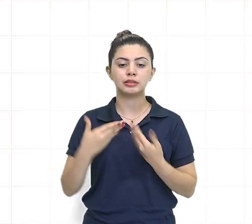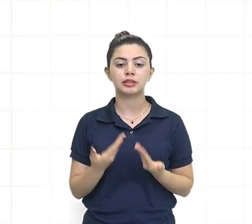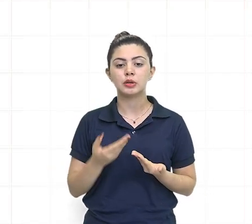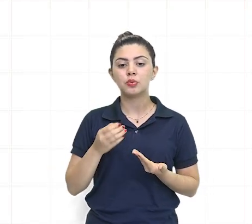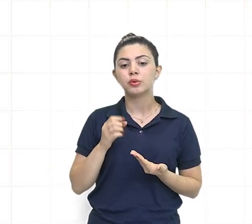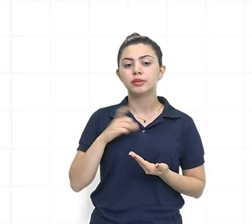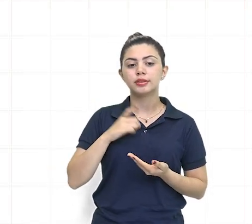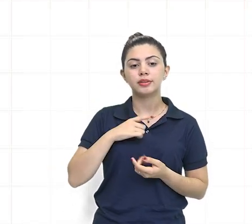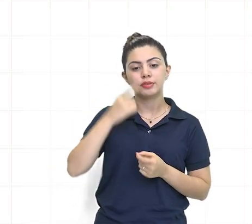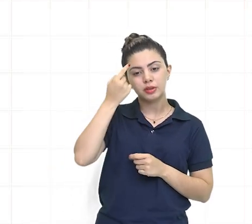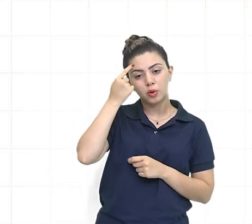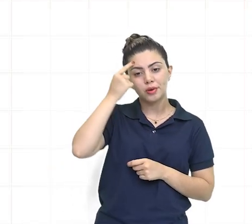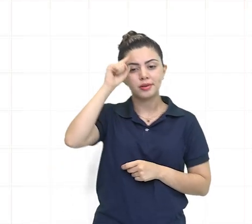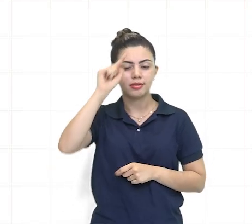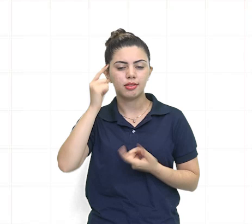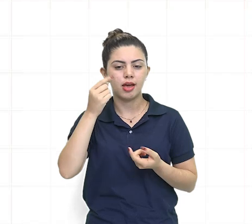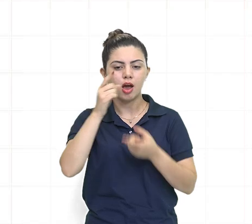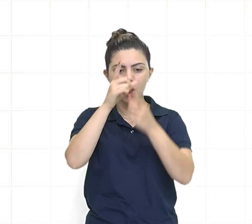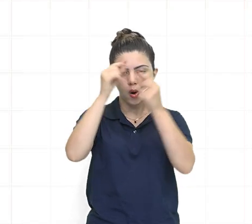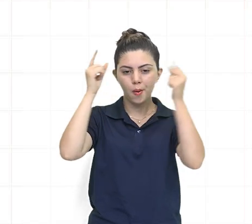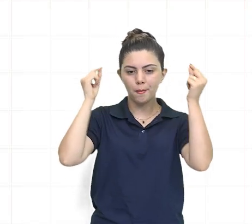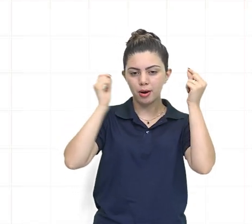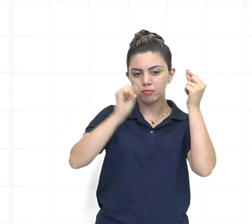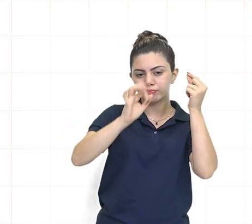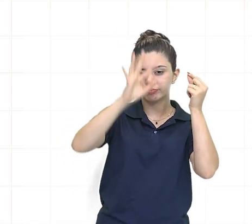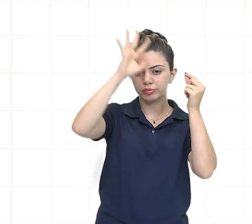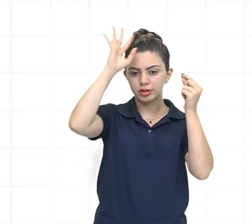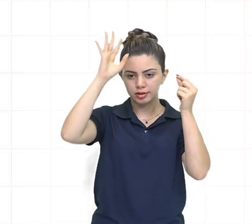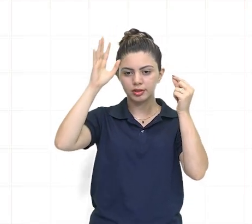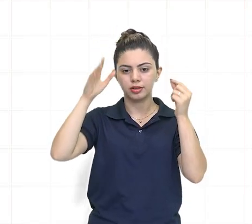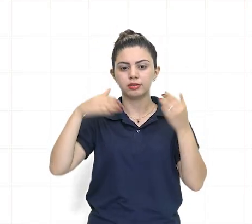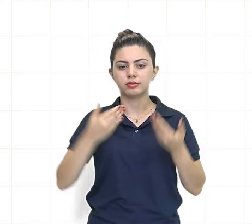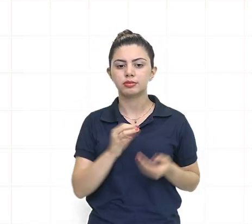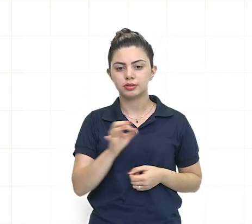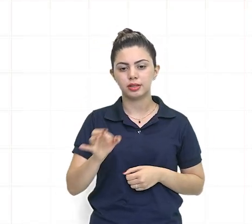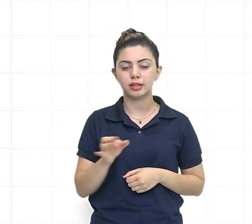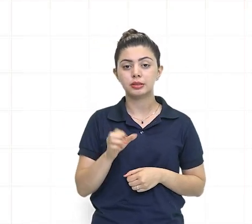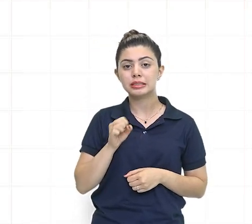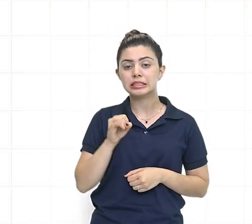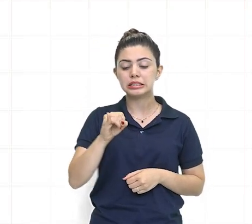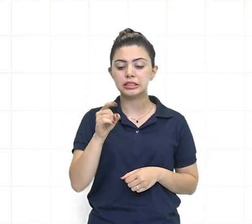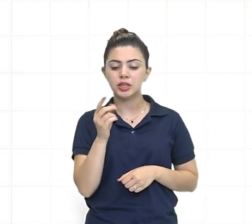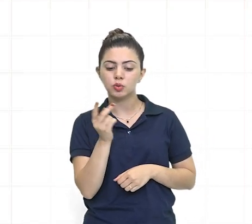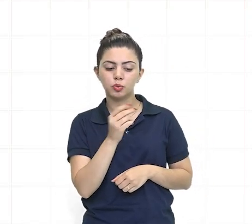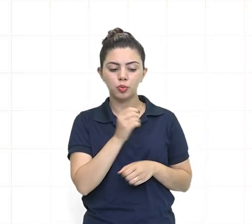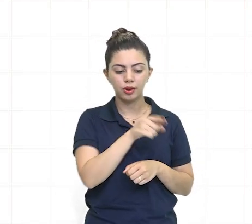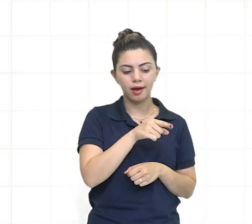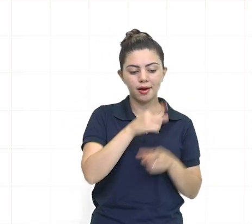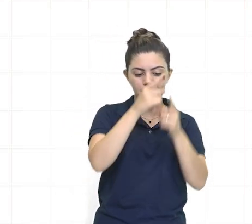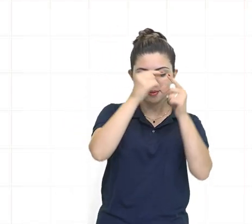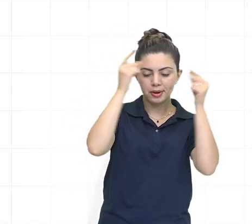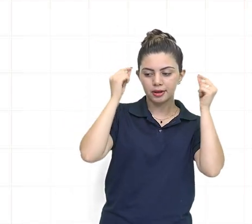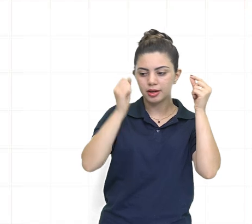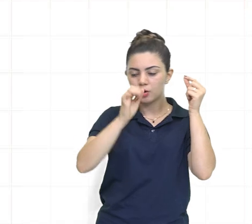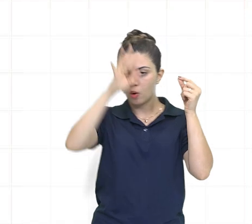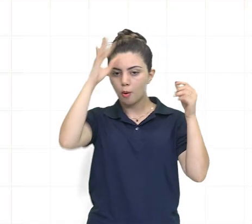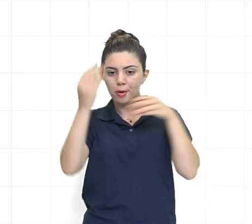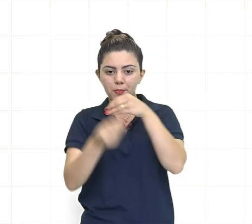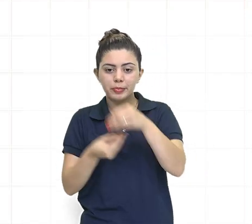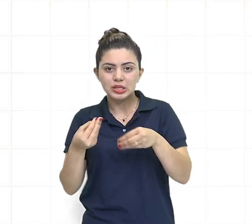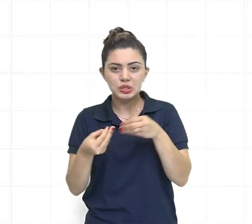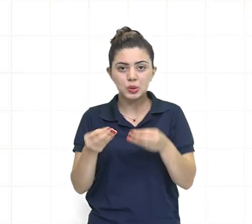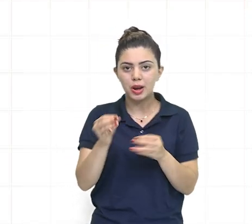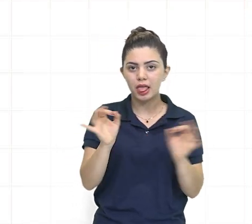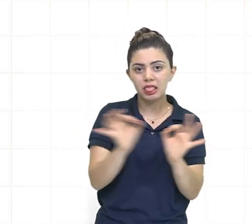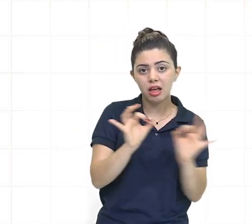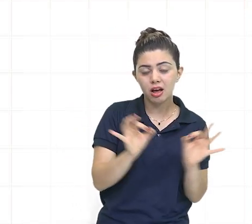de ideias, romanos e desenvolvimento, então, sem essa combinação de ideias romanos e desenvolvimento grego,